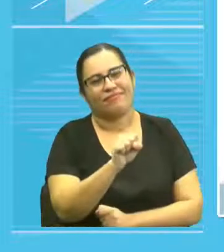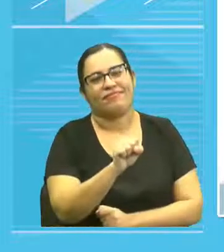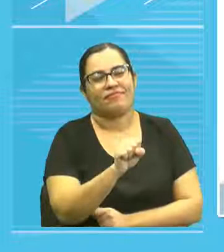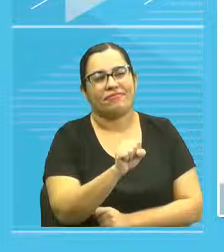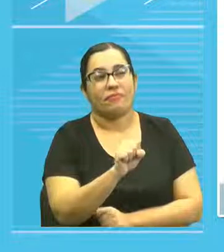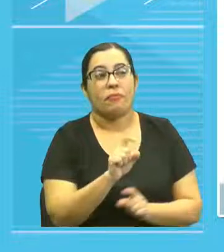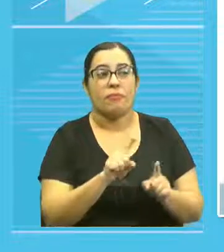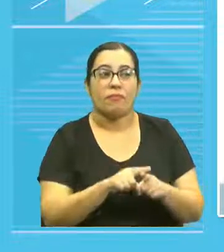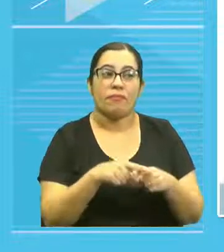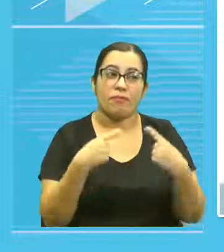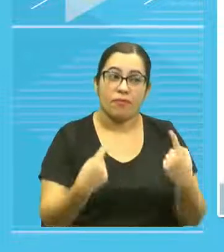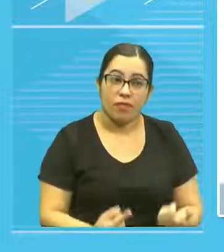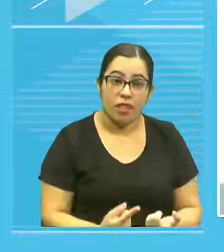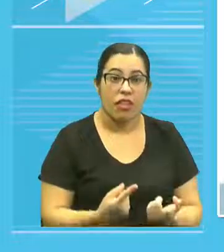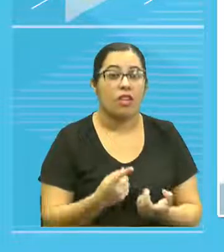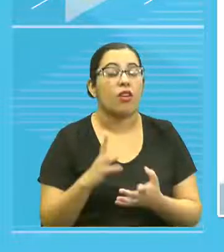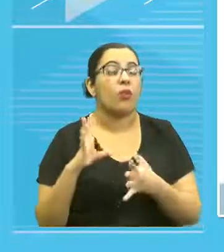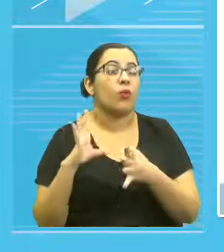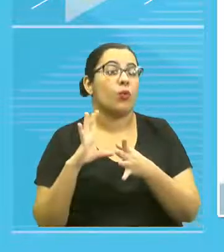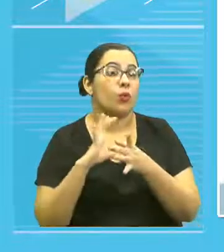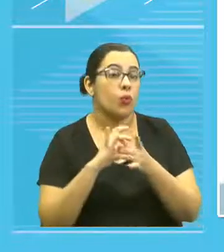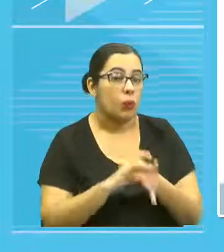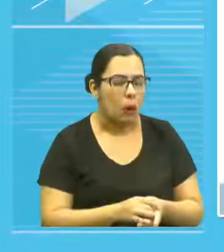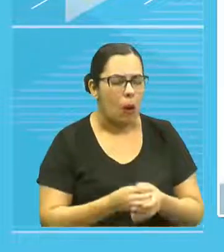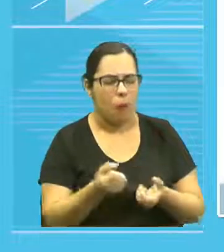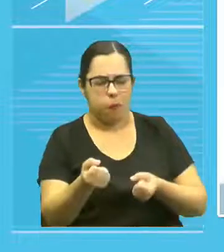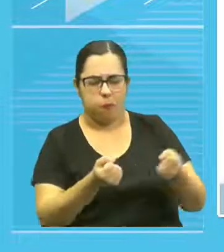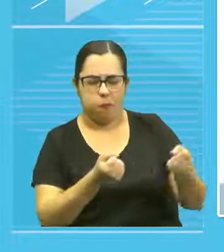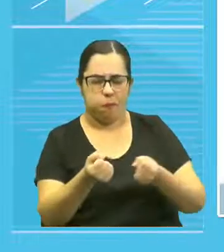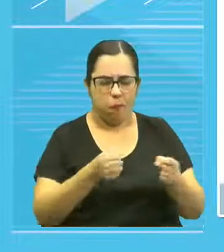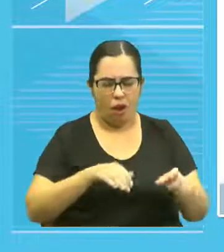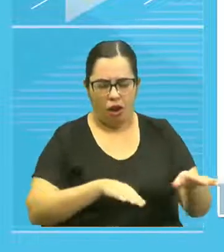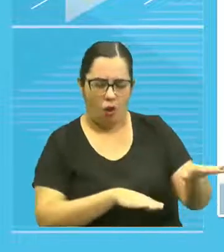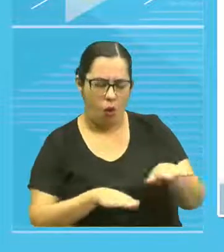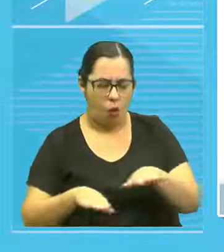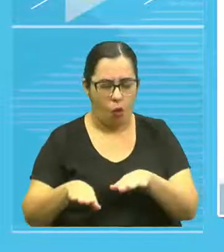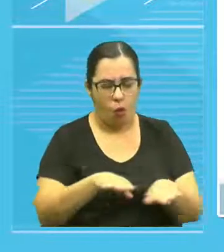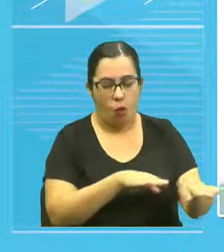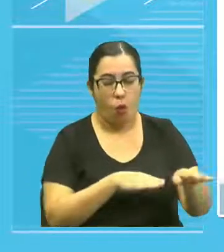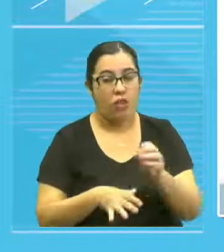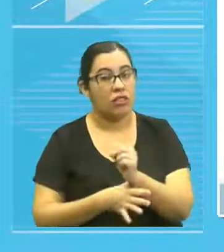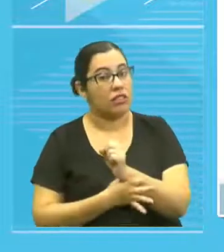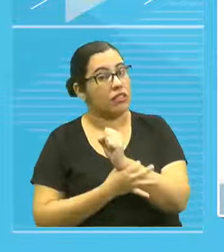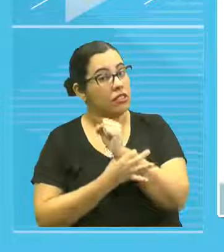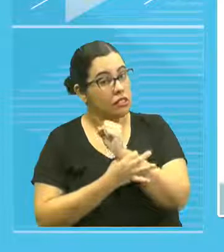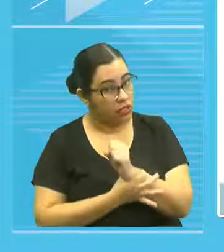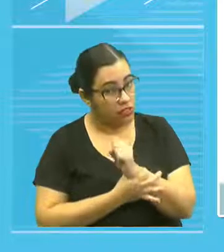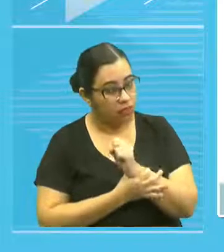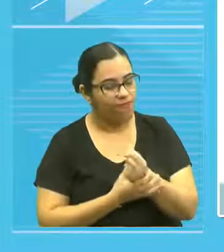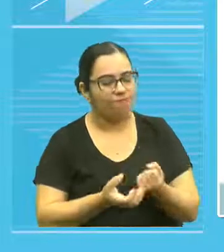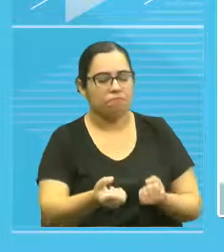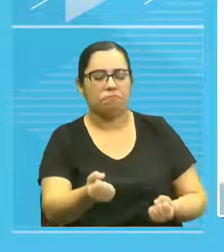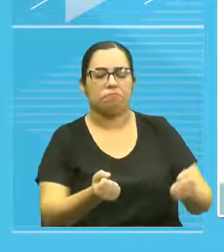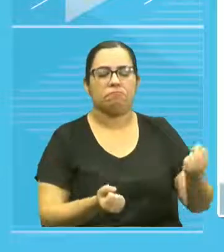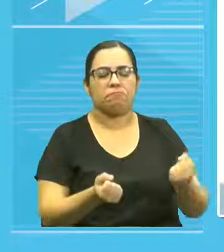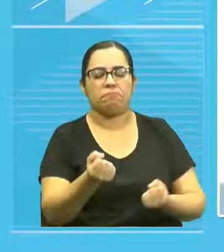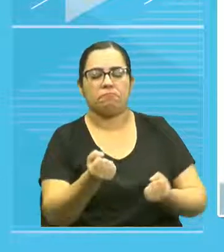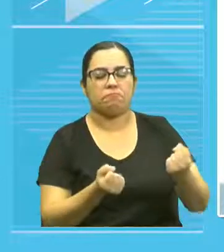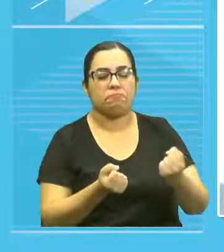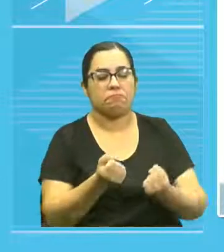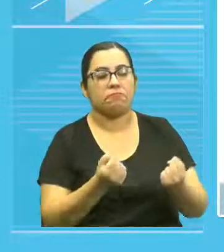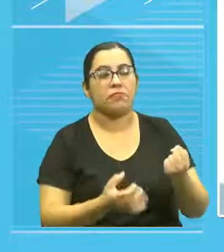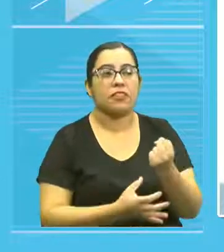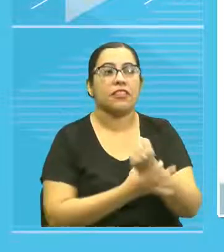e agora quando se trata do contexto de trânsito de segurança na condução de veículo